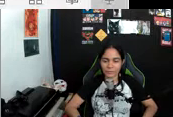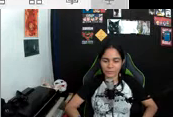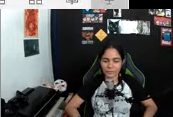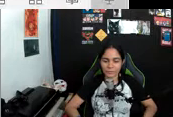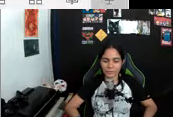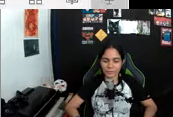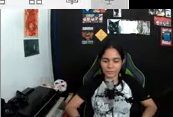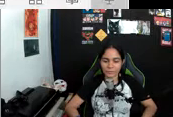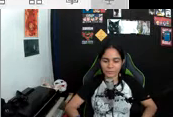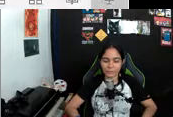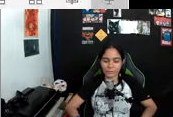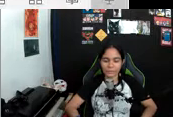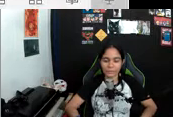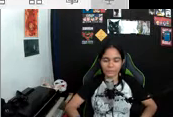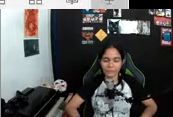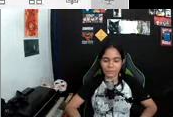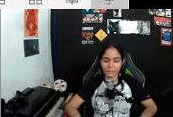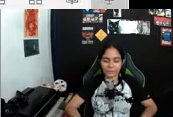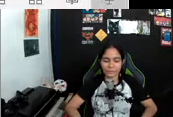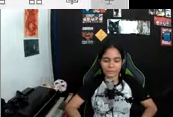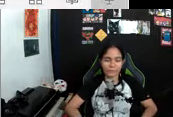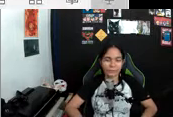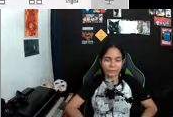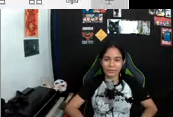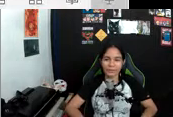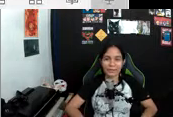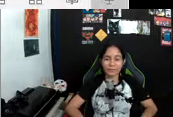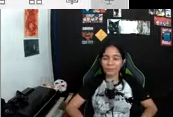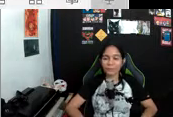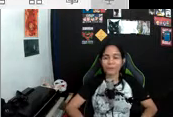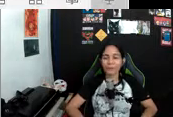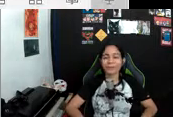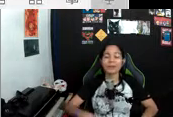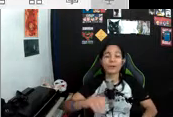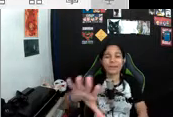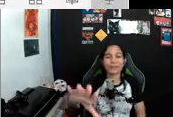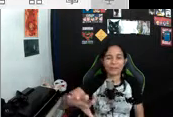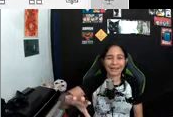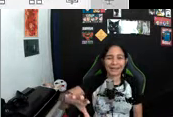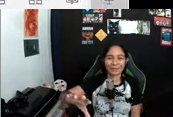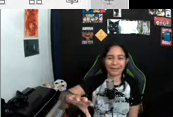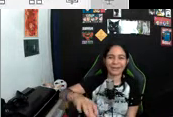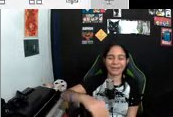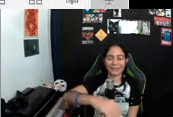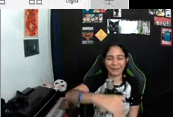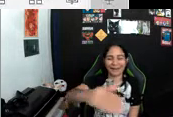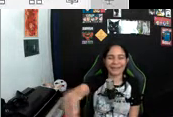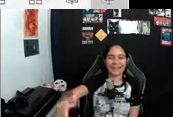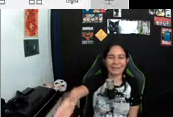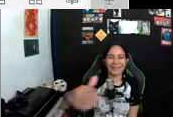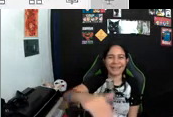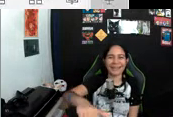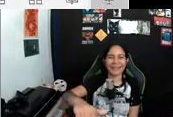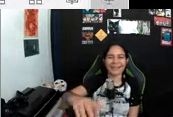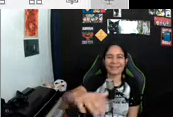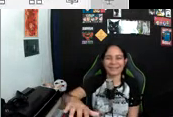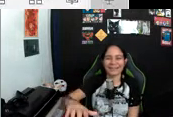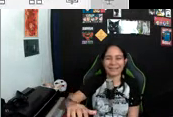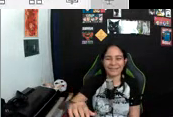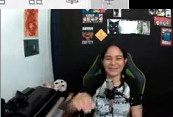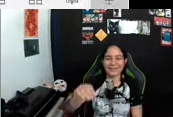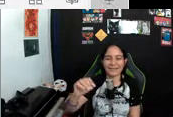pacientes quando... Repita aí, por favor. Eita, vou tentar lembrar o que foi que eu falei. De qualquer jeito, tá gravado, tá? Se eu não falar exatamente,